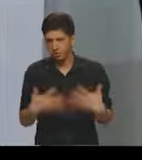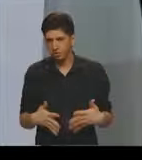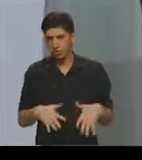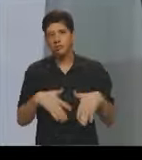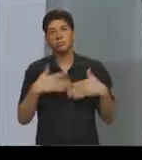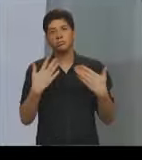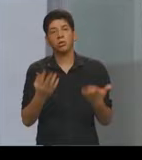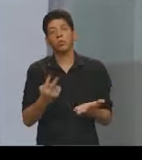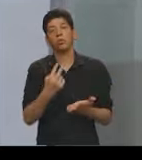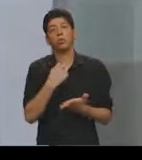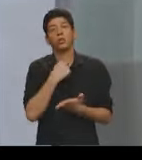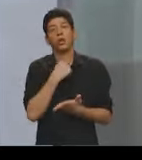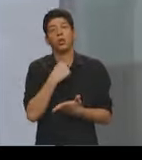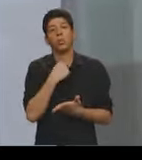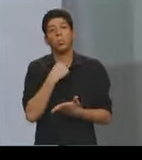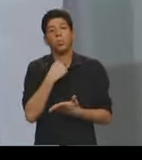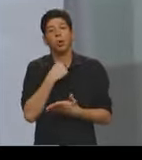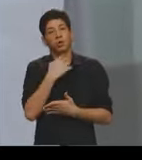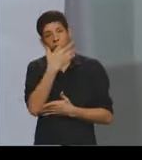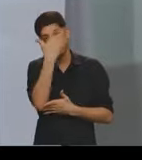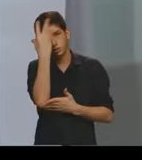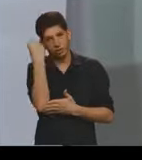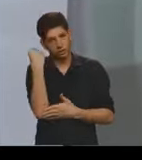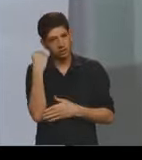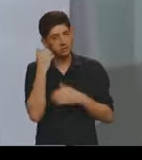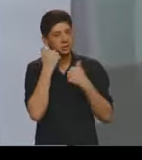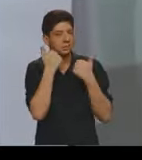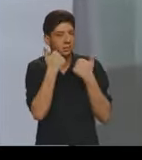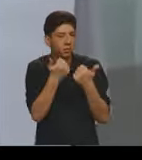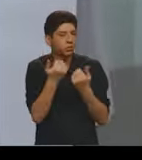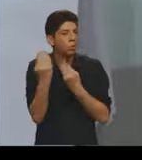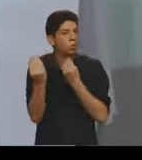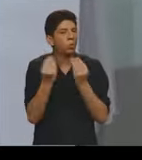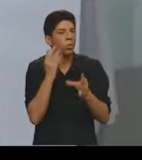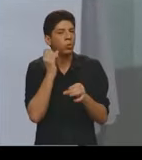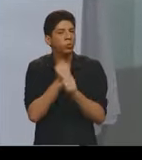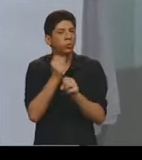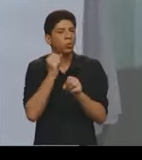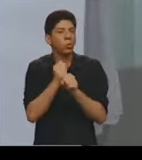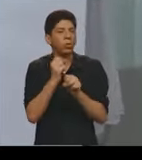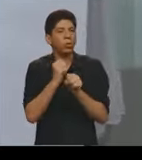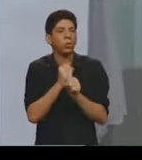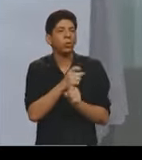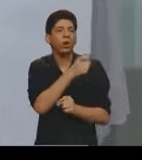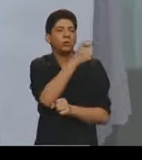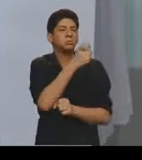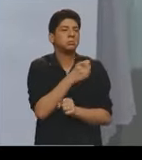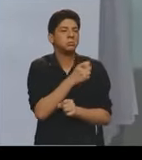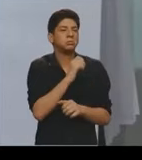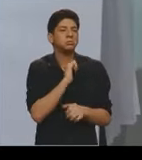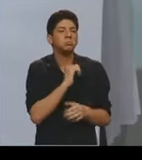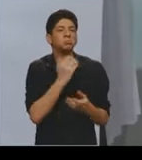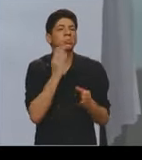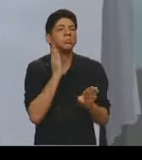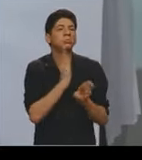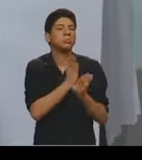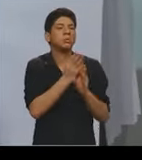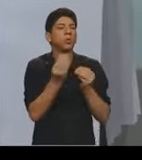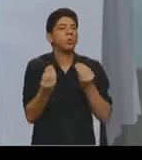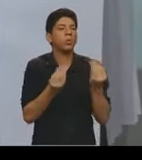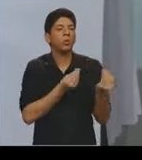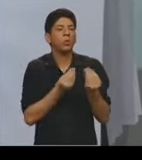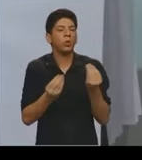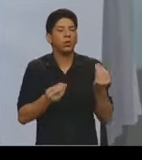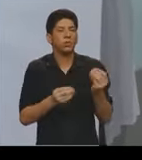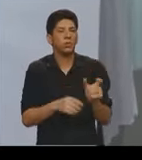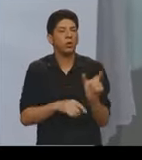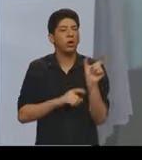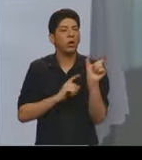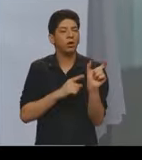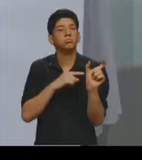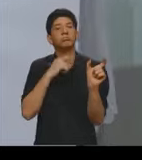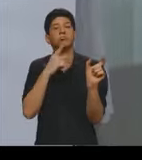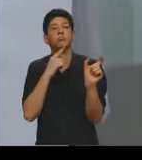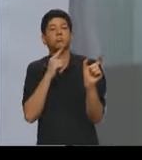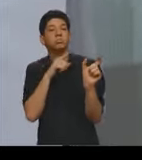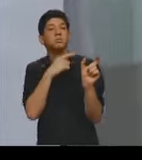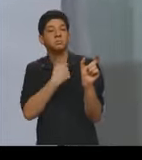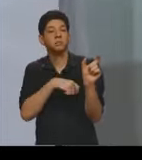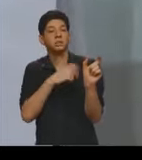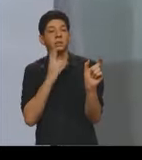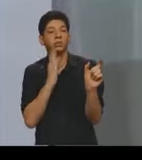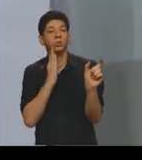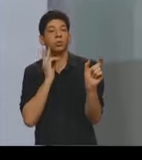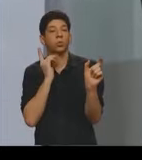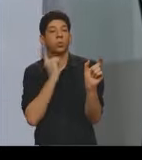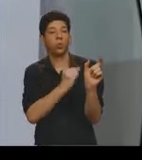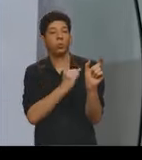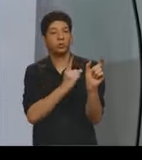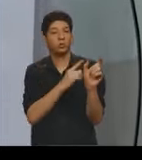não pode esquecer. Como calcular, então, o valor do x? Tem uma incógnita, né? Isso. Fala para mim, por